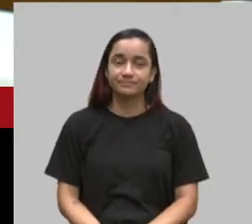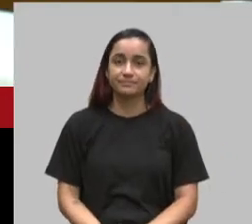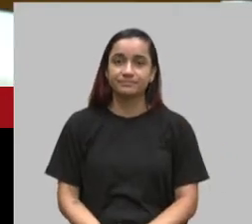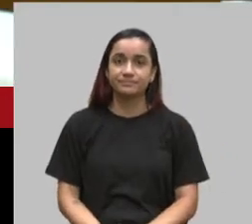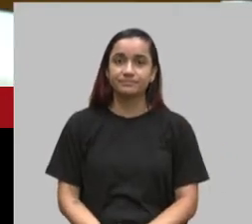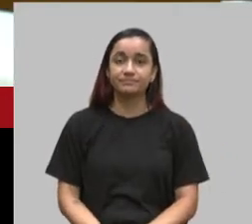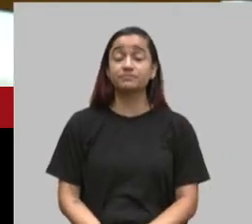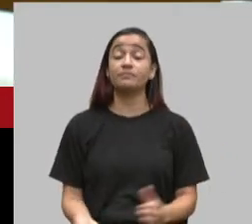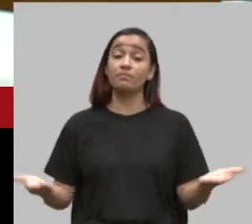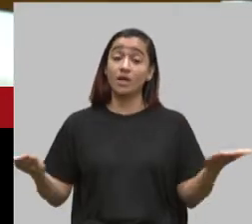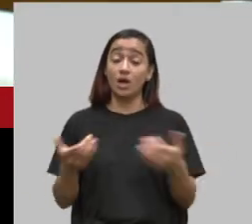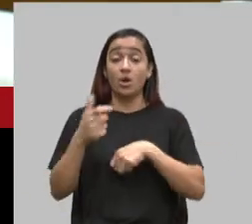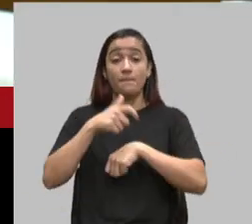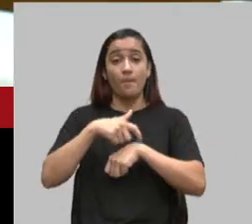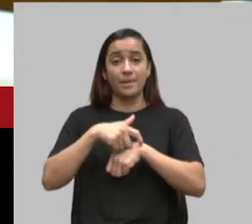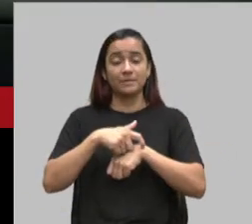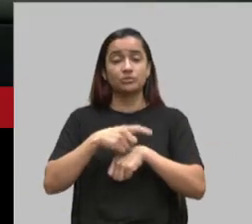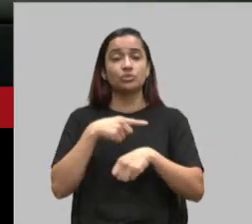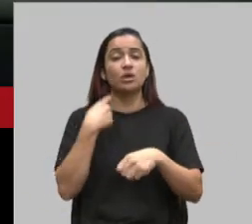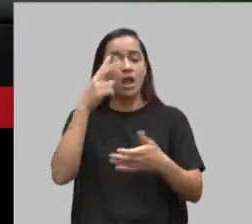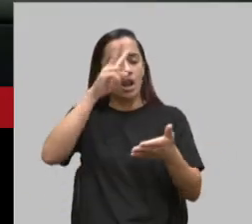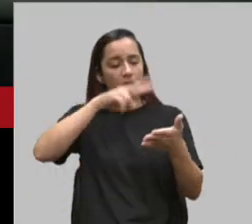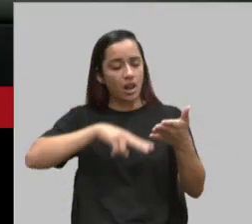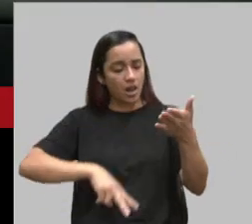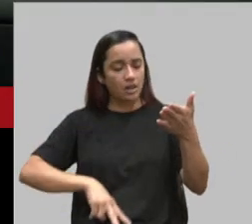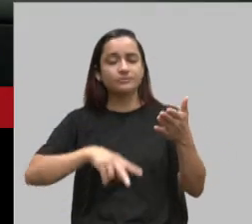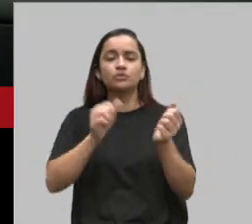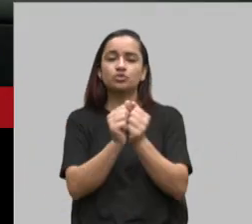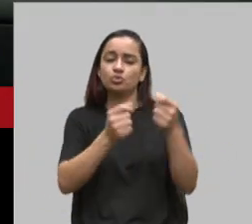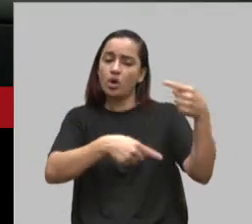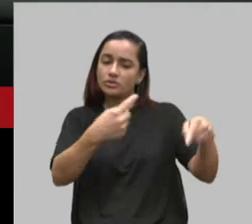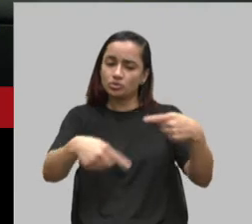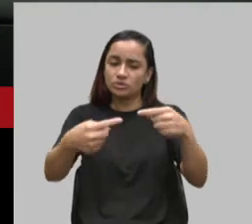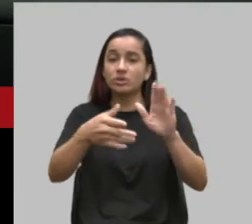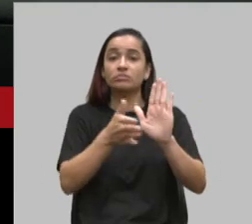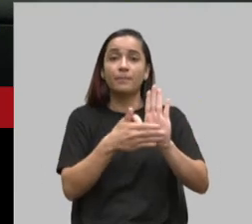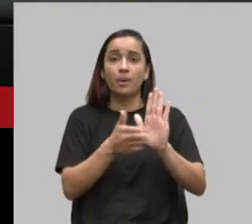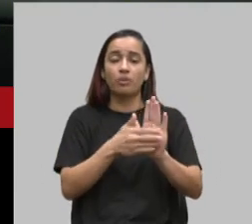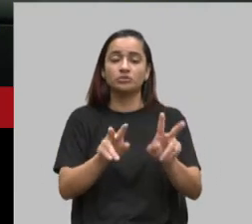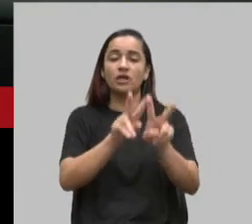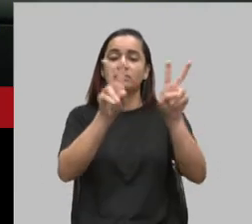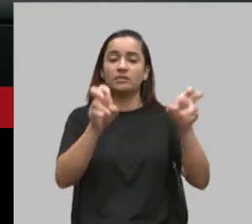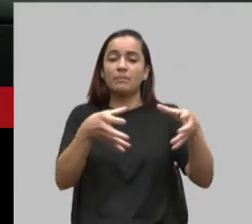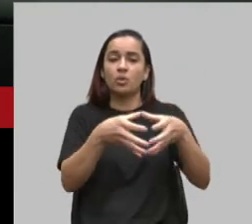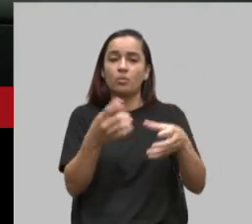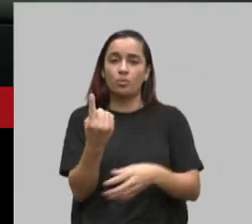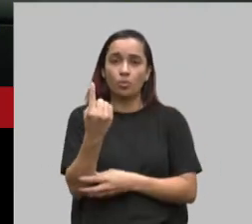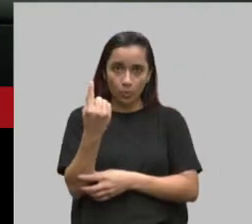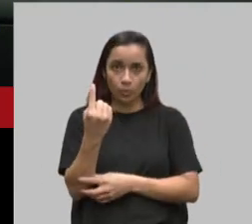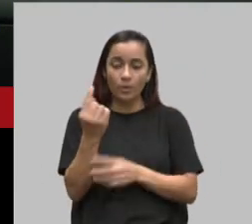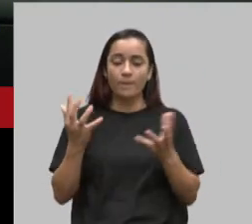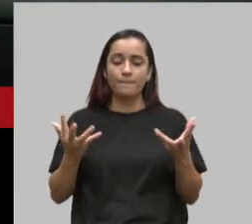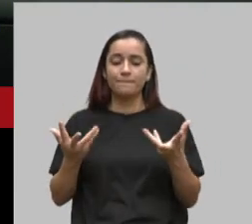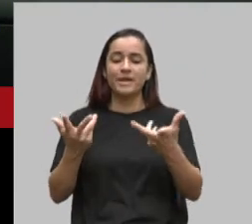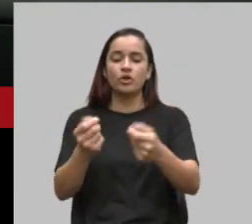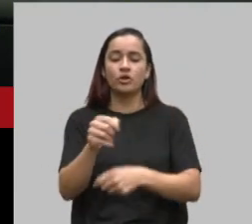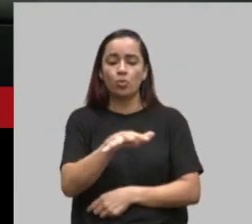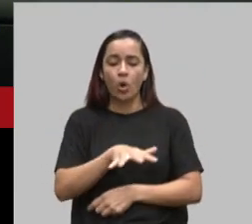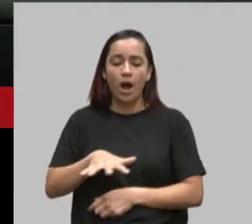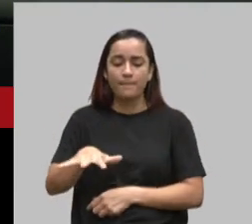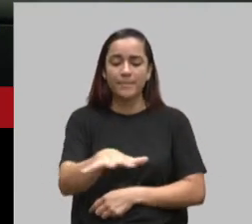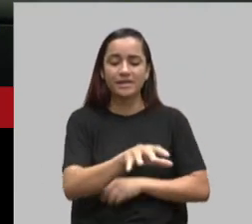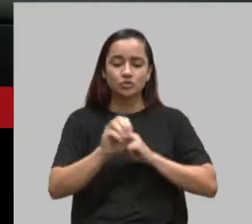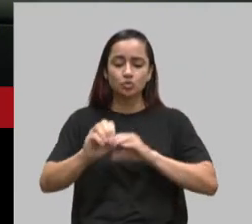neste momento passamos a leitura e discussão das propostas do subtema um melhorias do ambiente de ensino